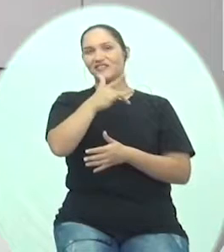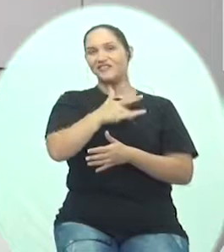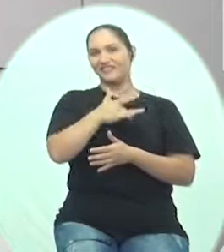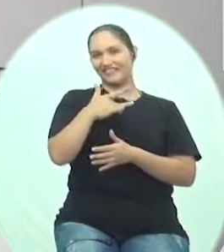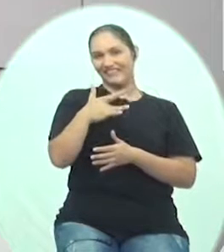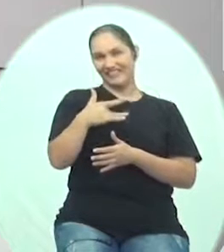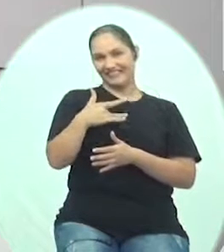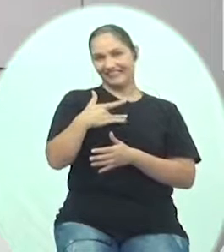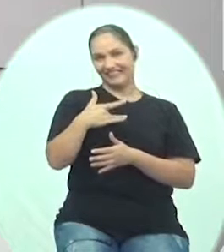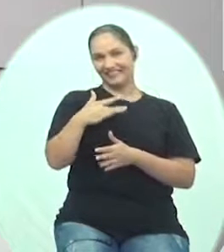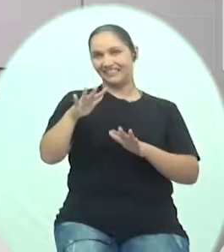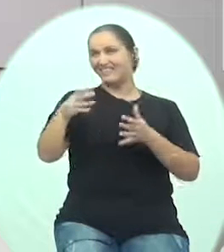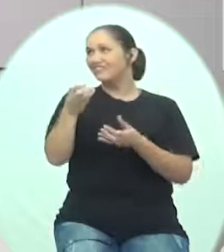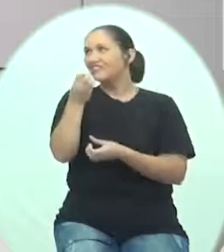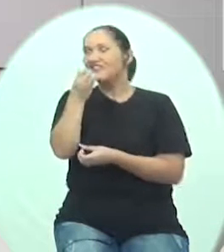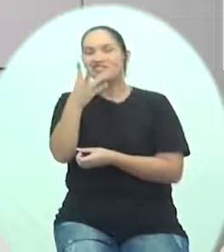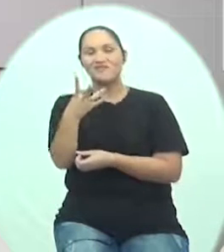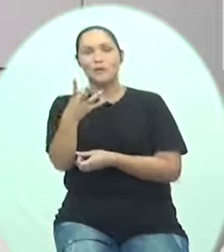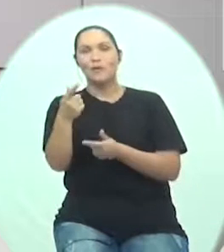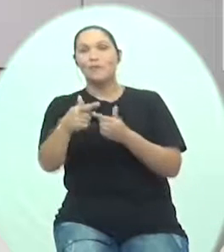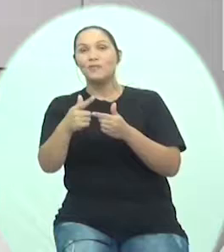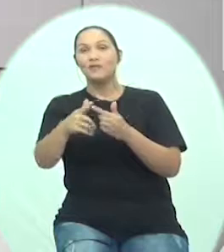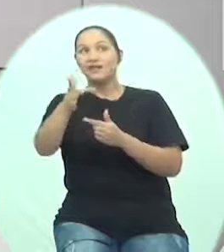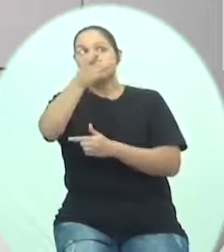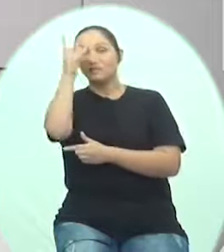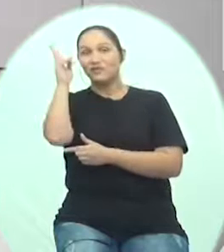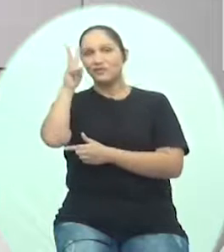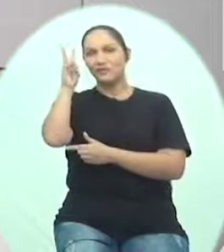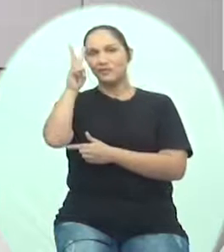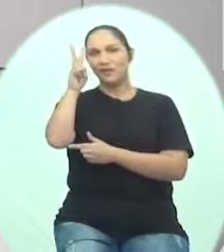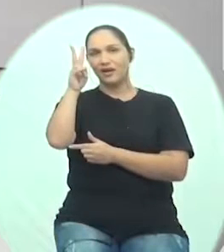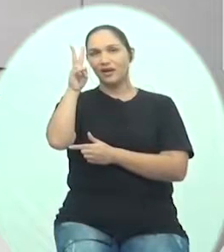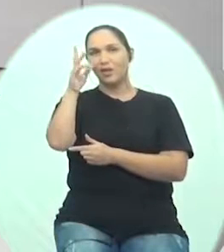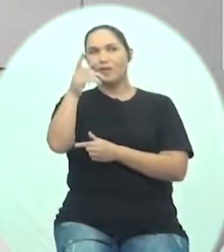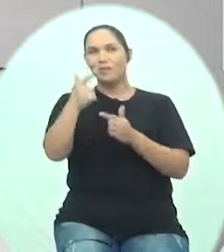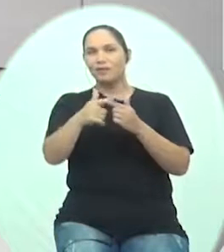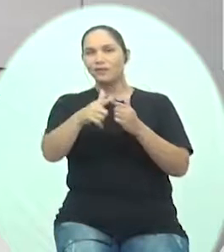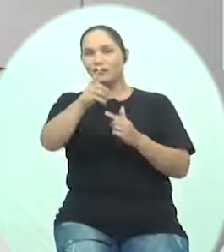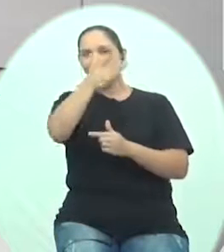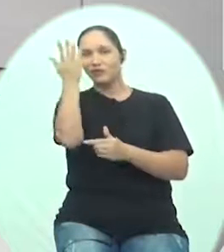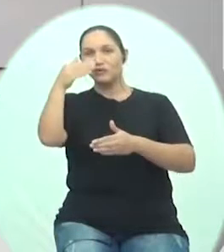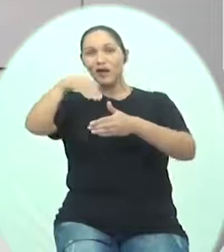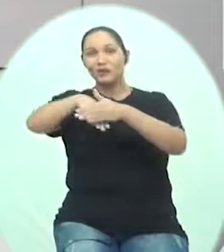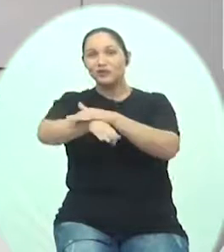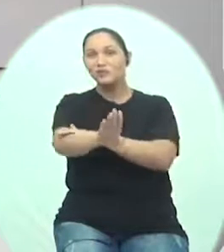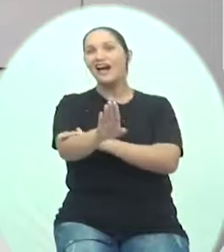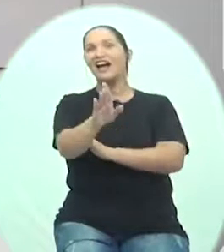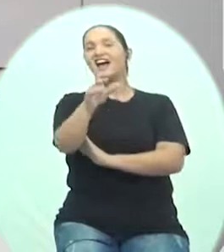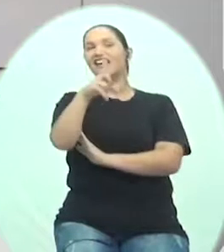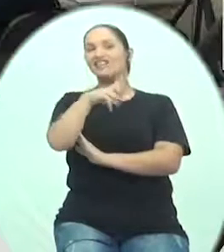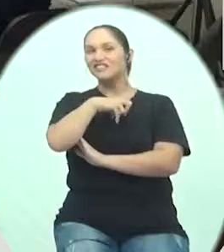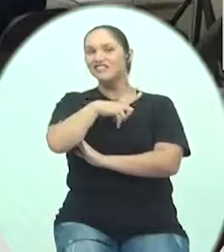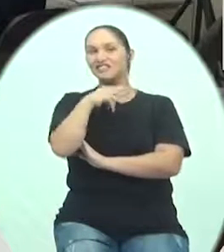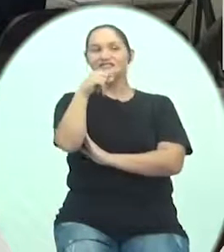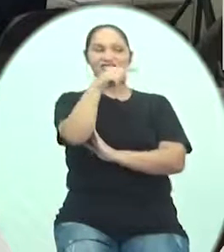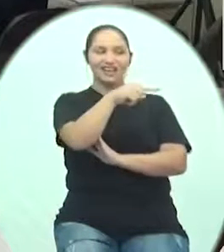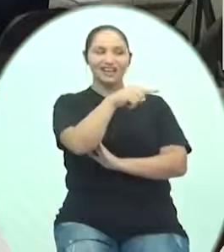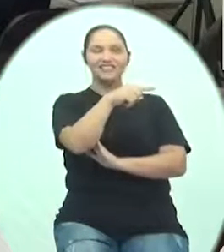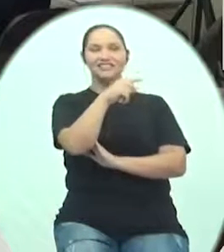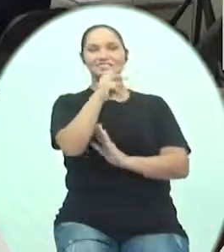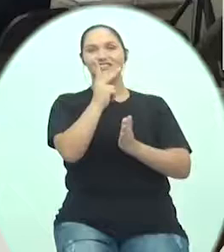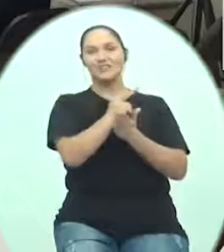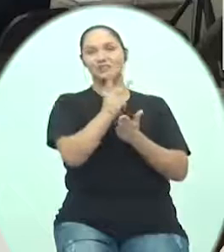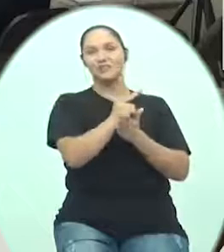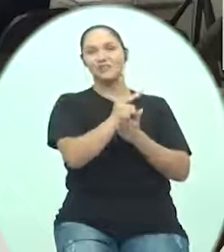situação que a população conhece e estava acostumada e por último se nós tirarmos ess movimento aqui do